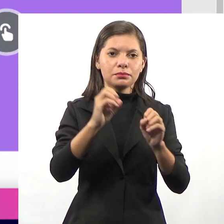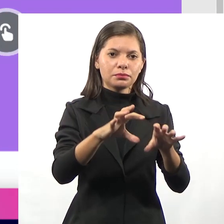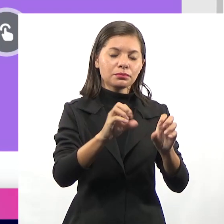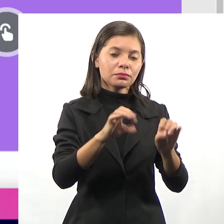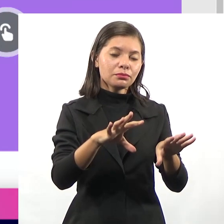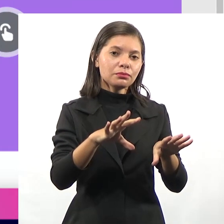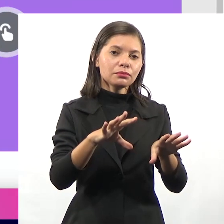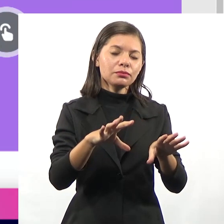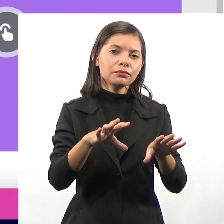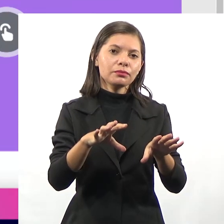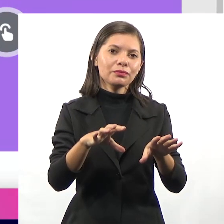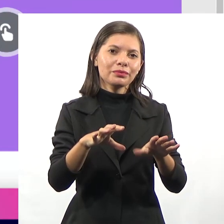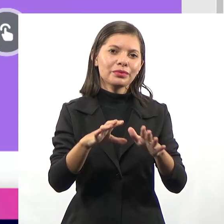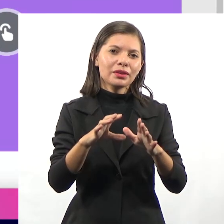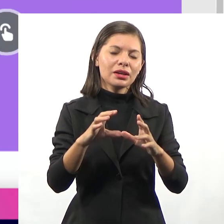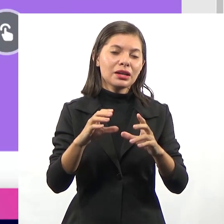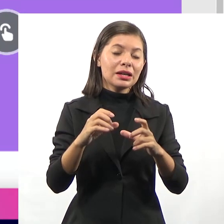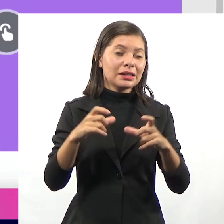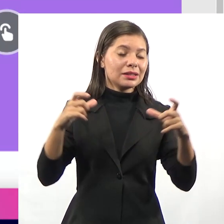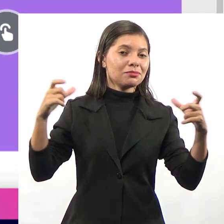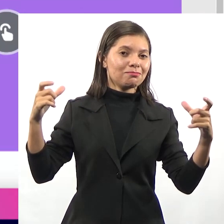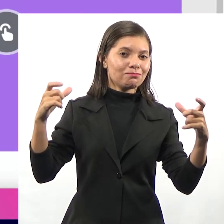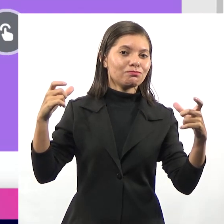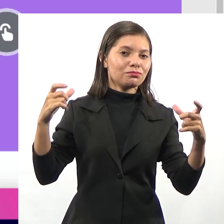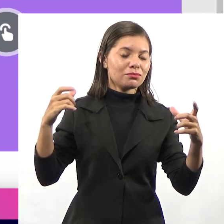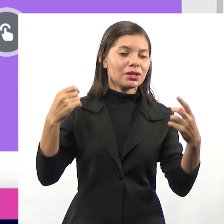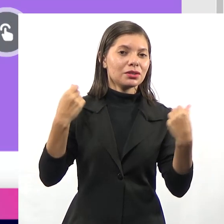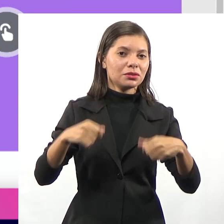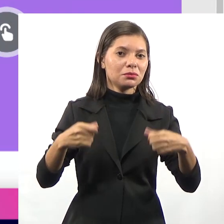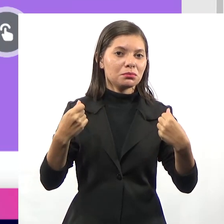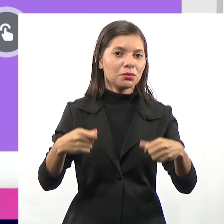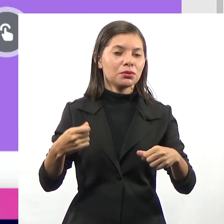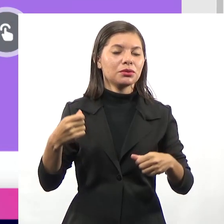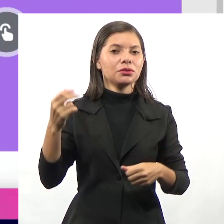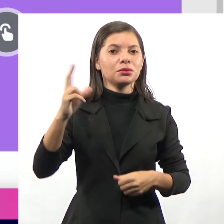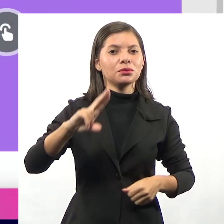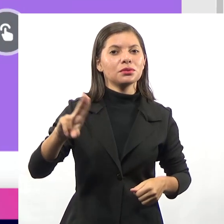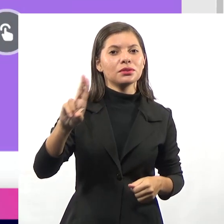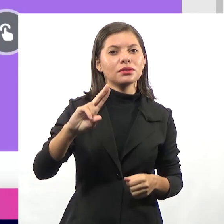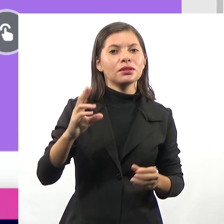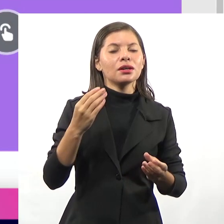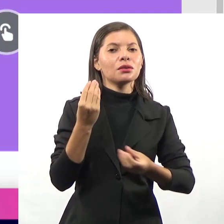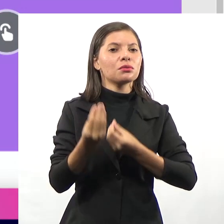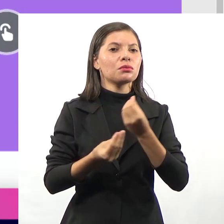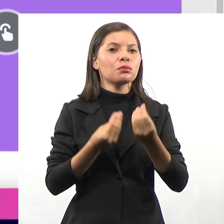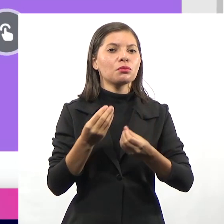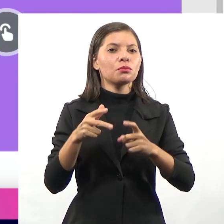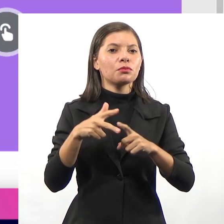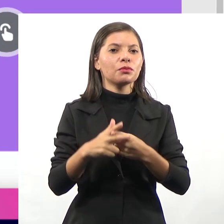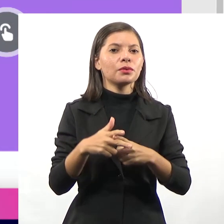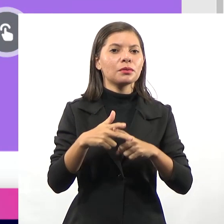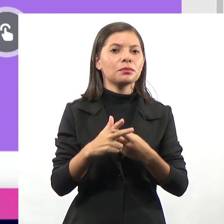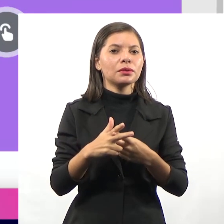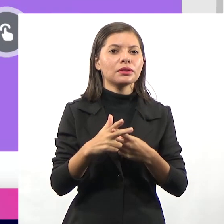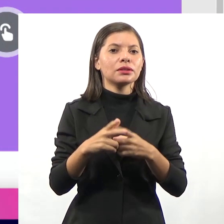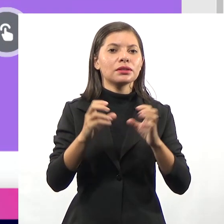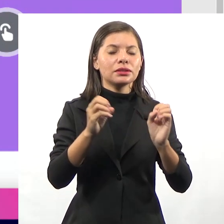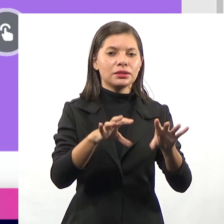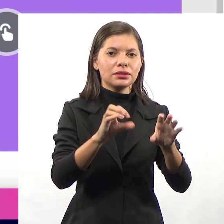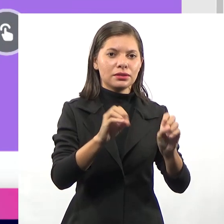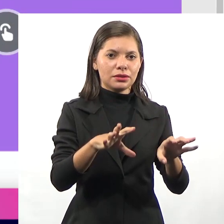educacionais. E provavelmente, grande parte delas a gente pode utilizar como ferramentas de